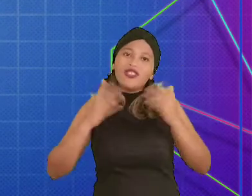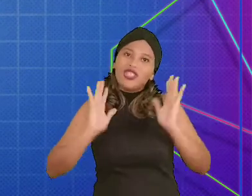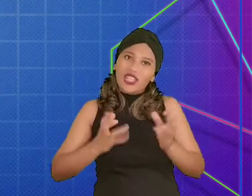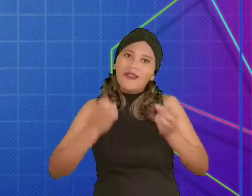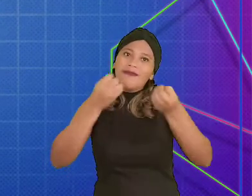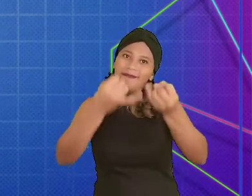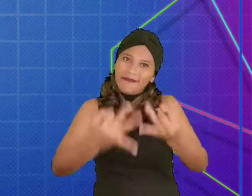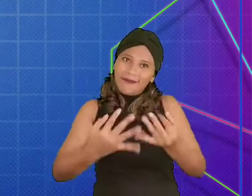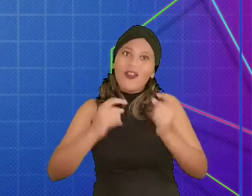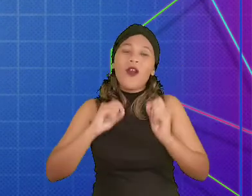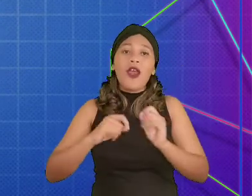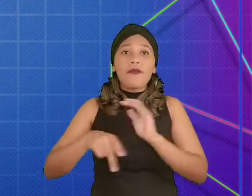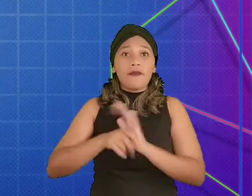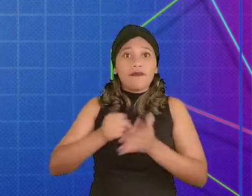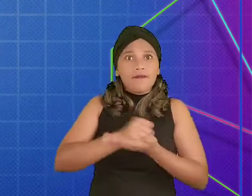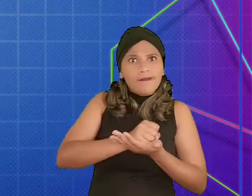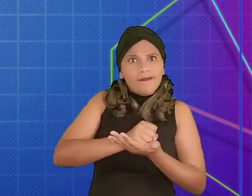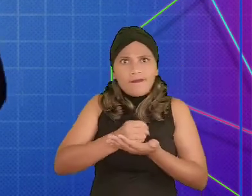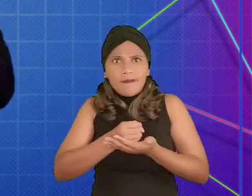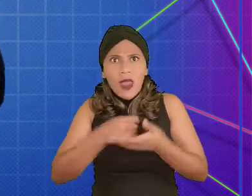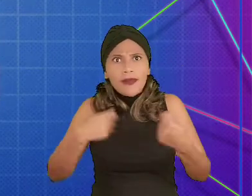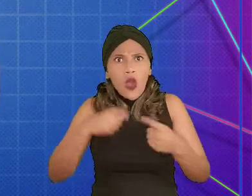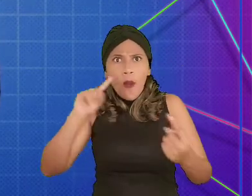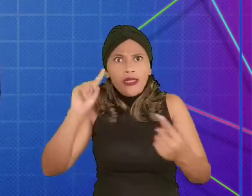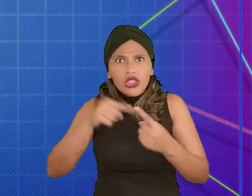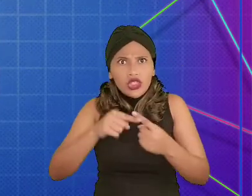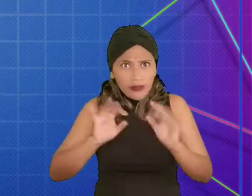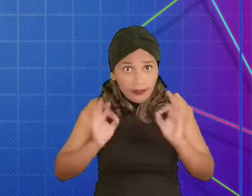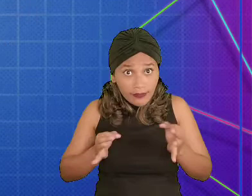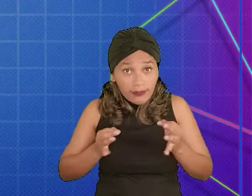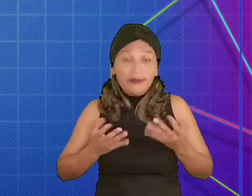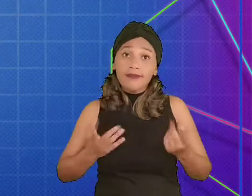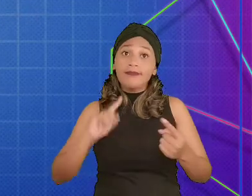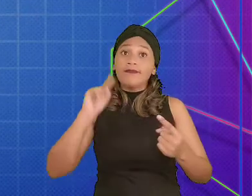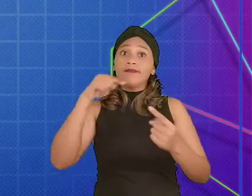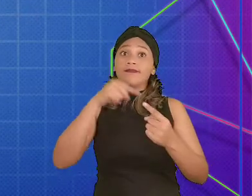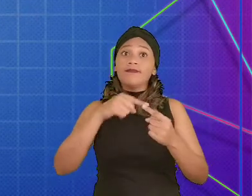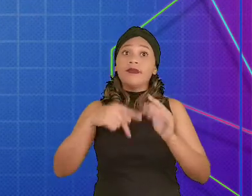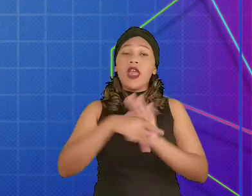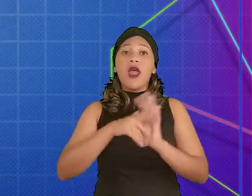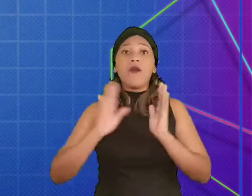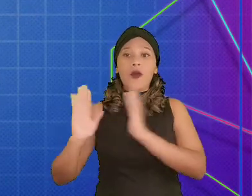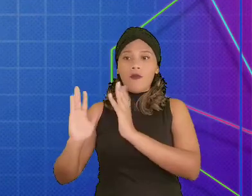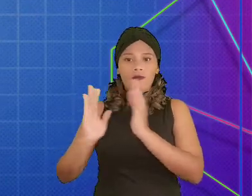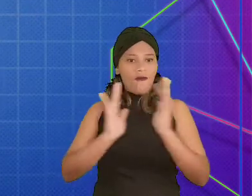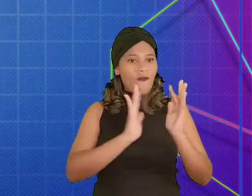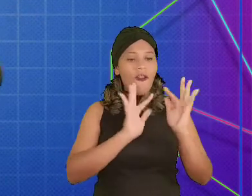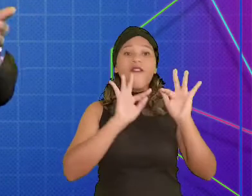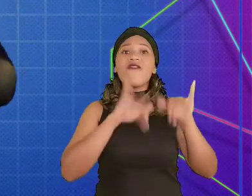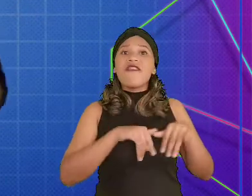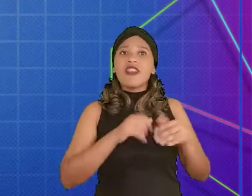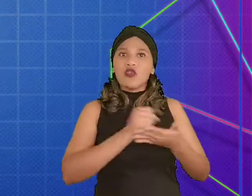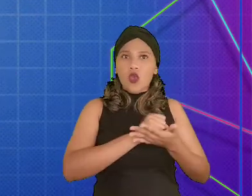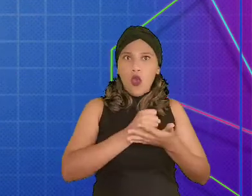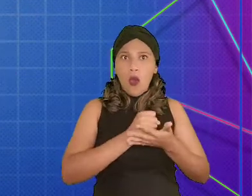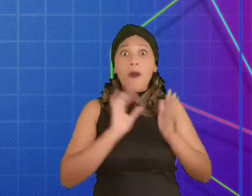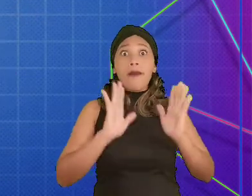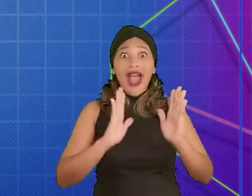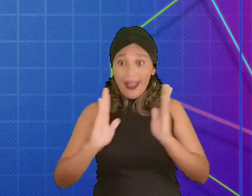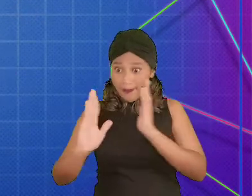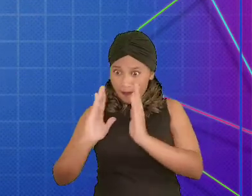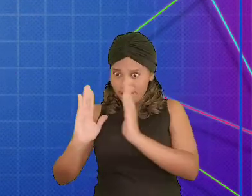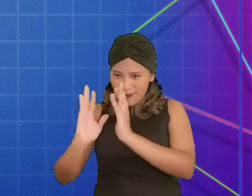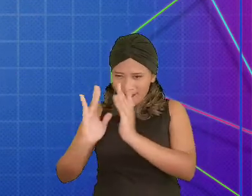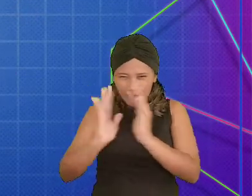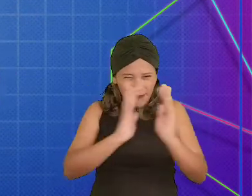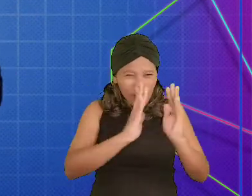já disse várias vezes aqui, o jogador tem que ter um objetivo, certo? Isso o motiva a chegar até o fim do jogo. Contudo, no